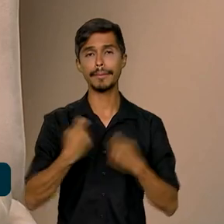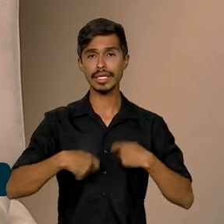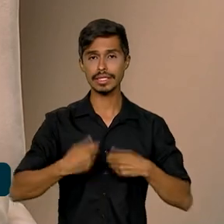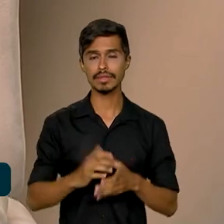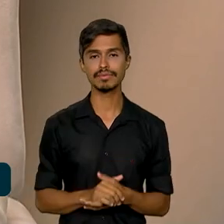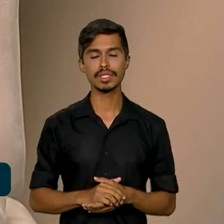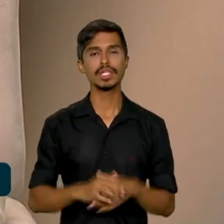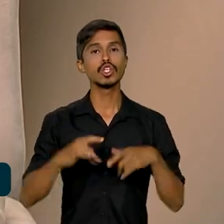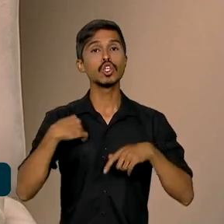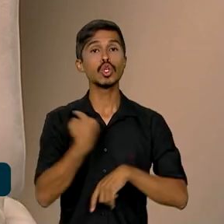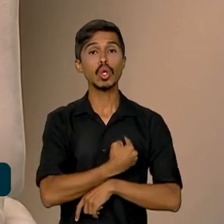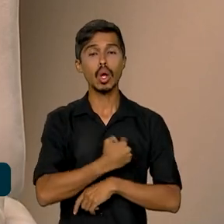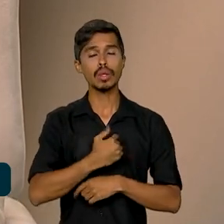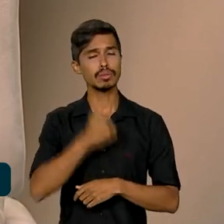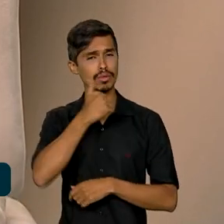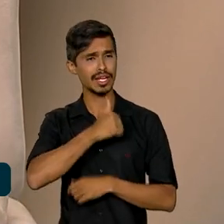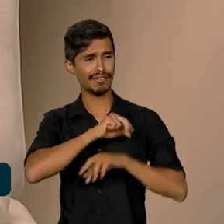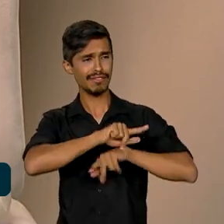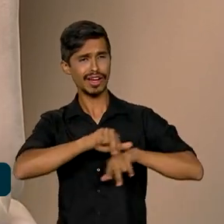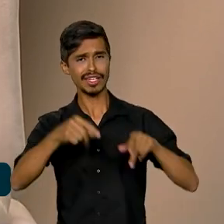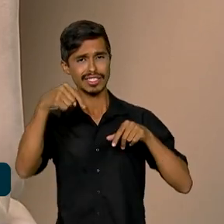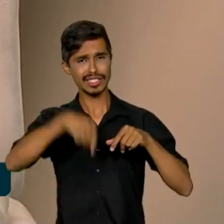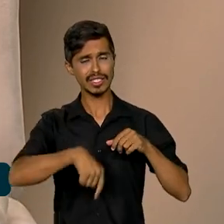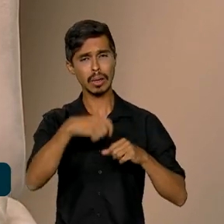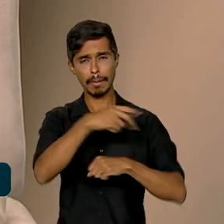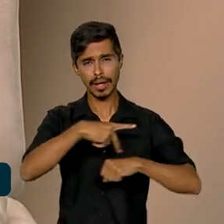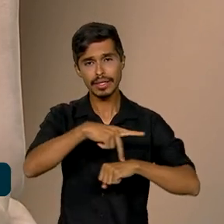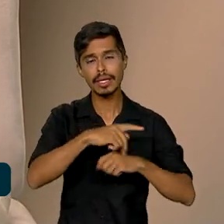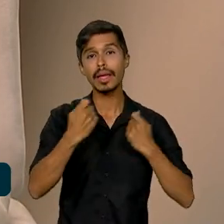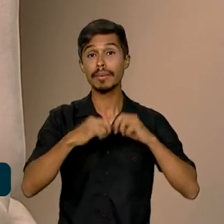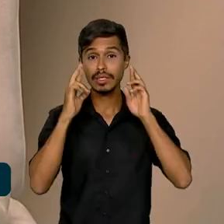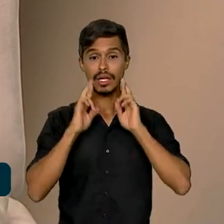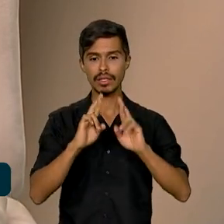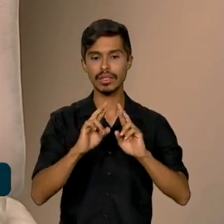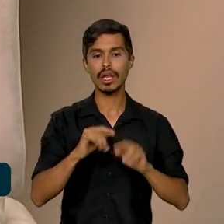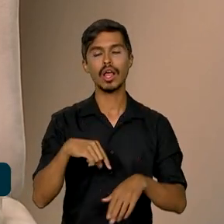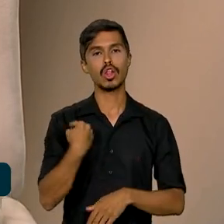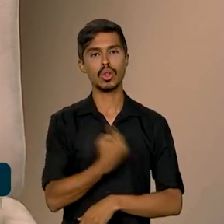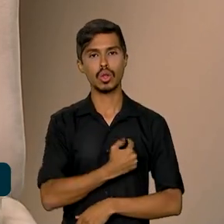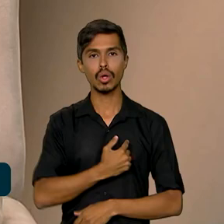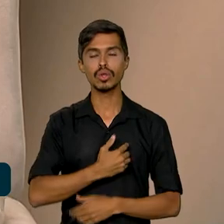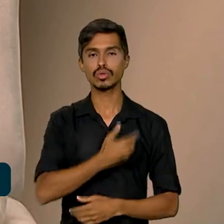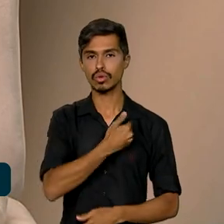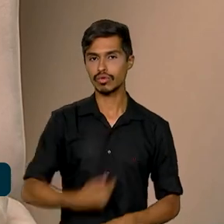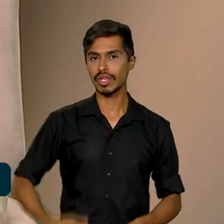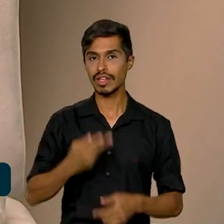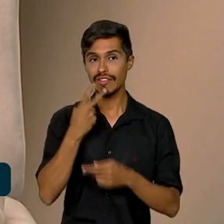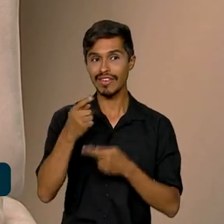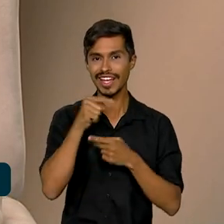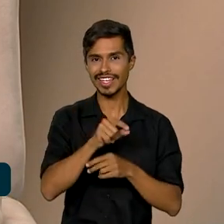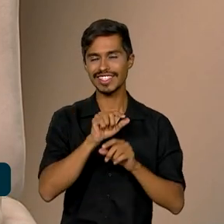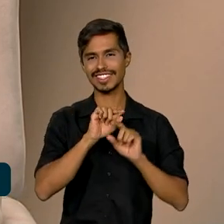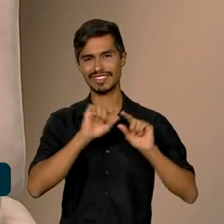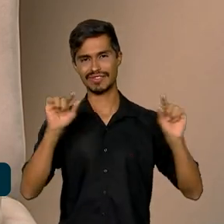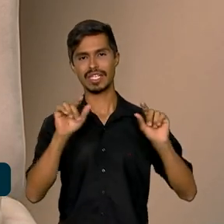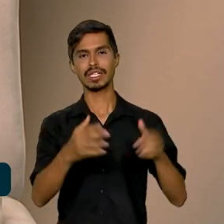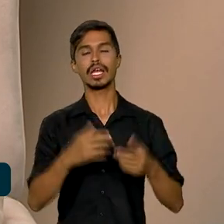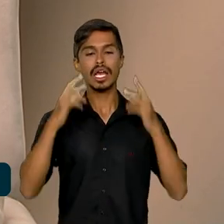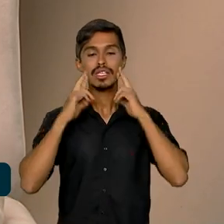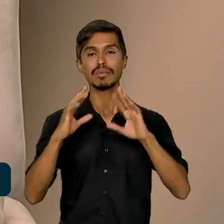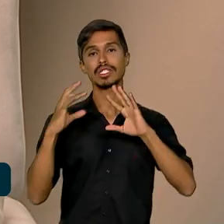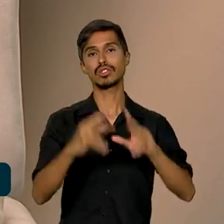somos mulheres muito diversas nesse país. E precisamos ser respeitadas, esse é um lema do nosso governo. Respeito a todas as